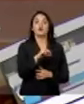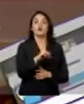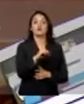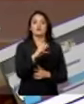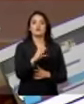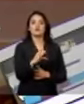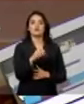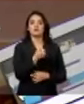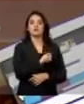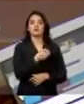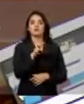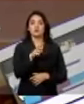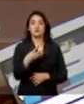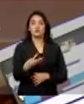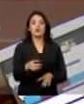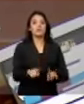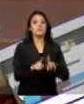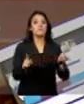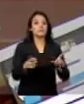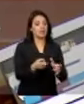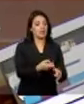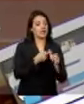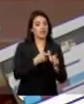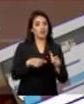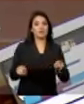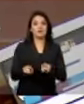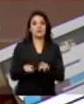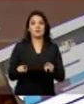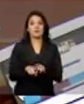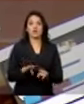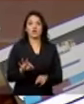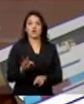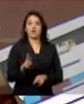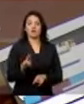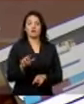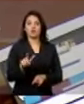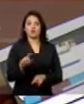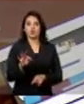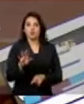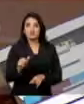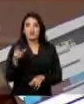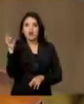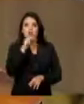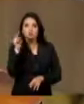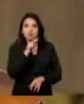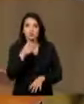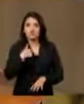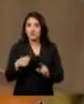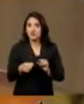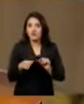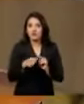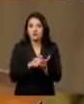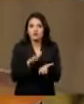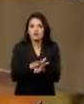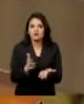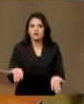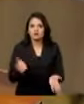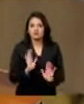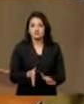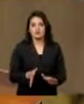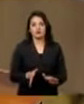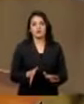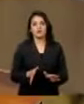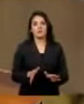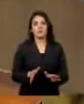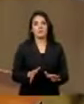54, como também as tutelas de urgência por mim formalizadas após